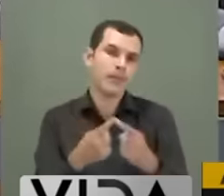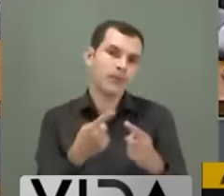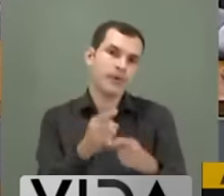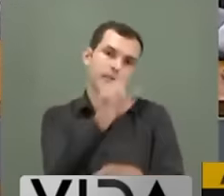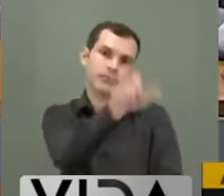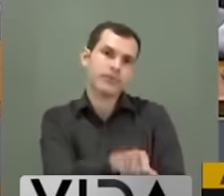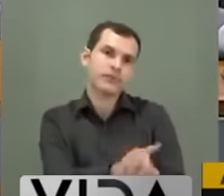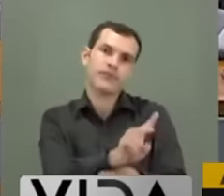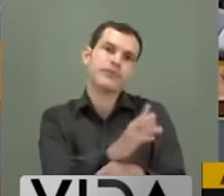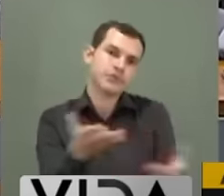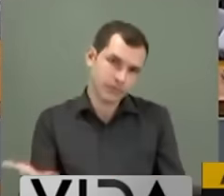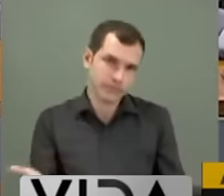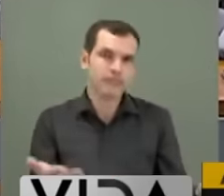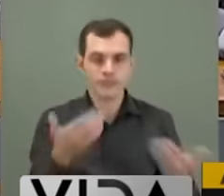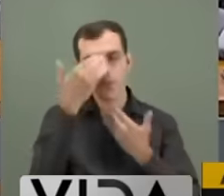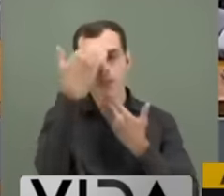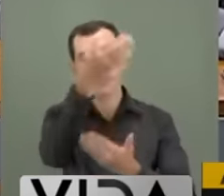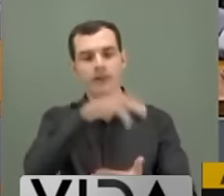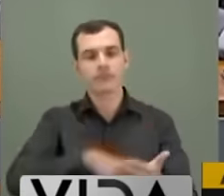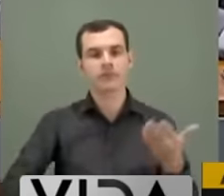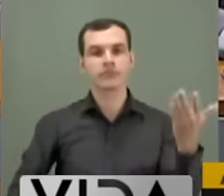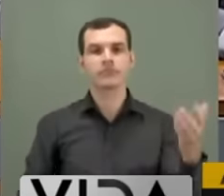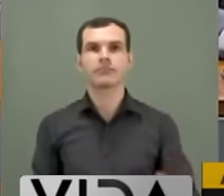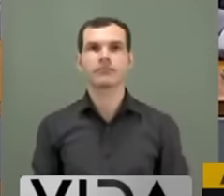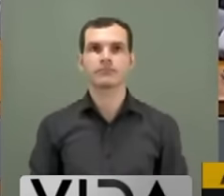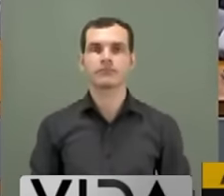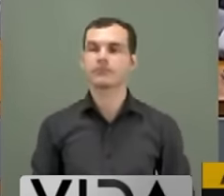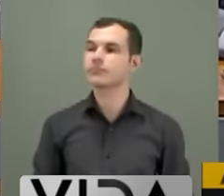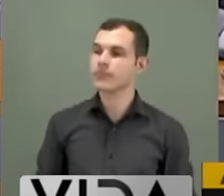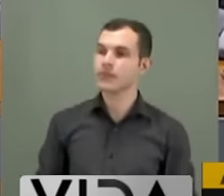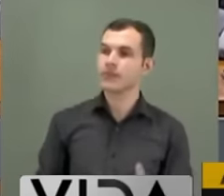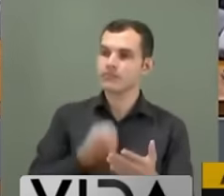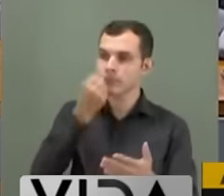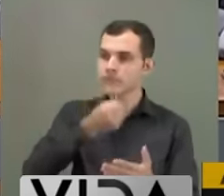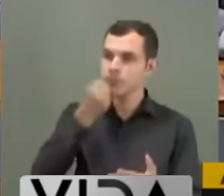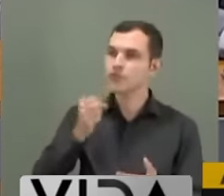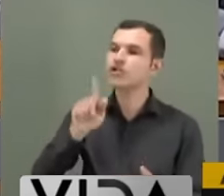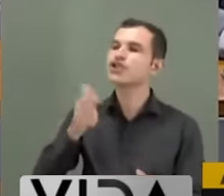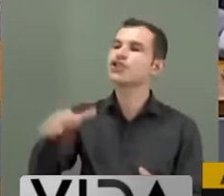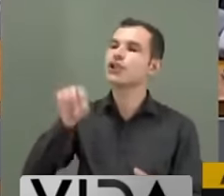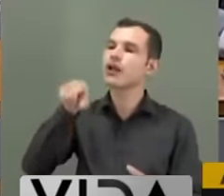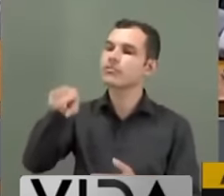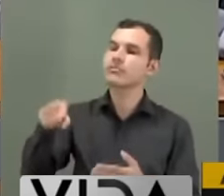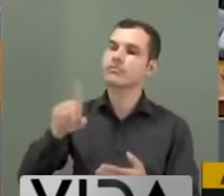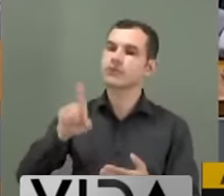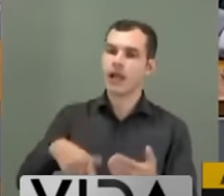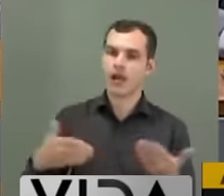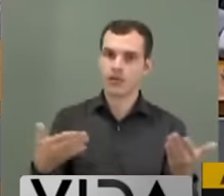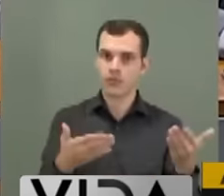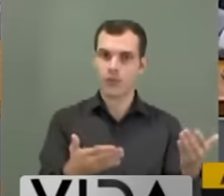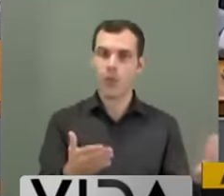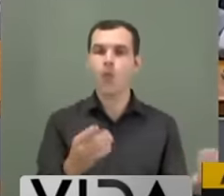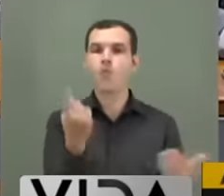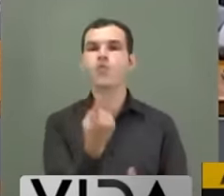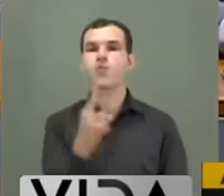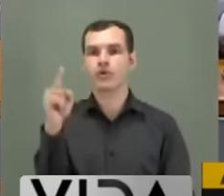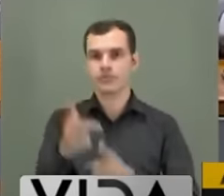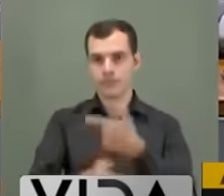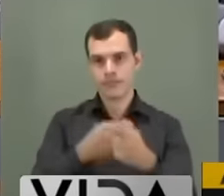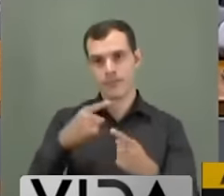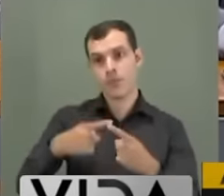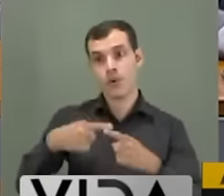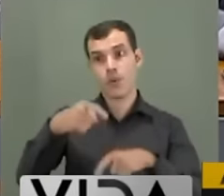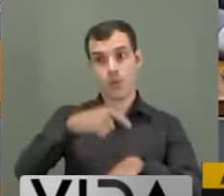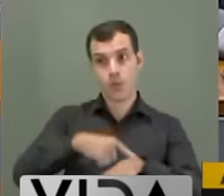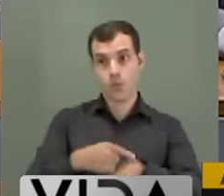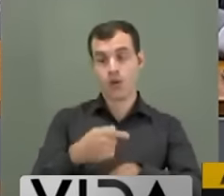presidente. Senador Girão, com o senhor eu encerro os trabalhos dessa comissão. Porque às 14 horas nós temos ainda